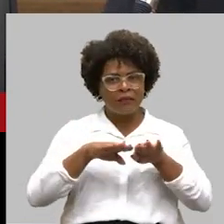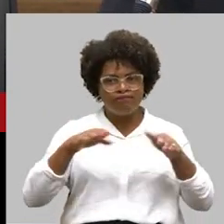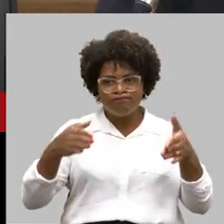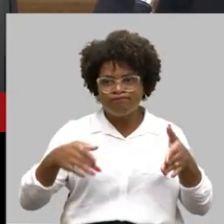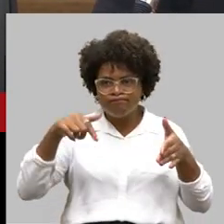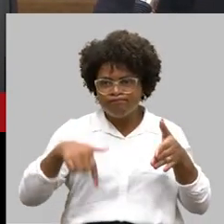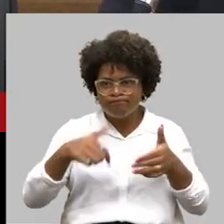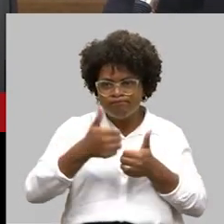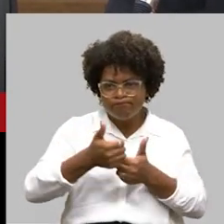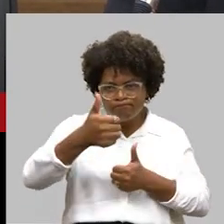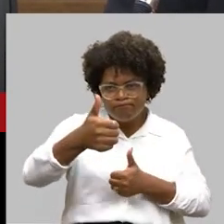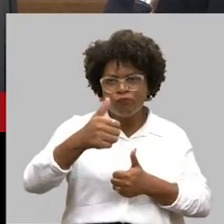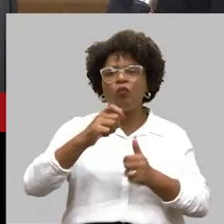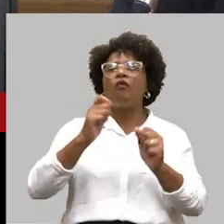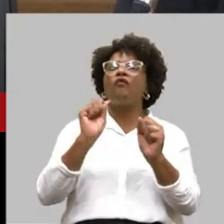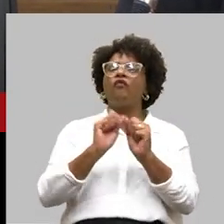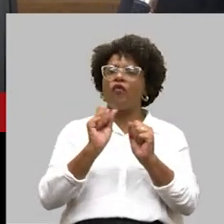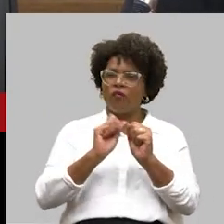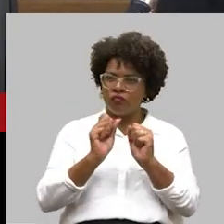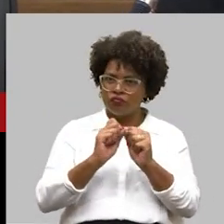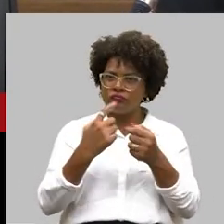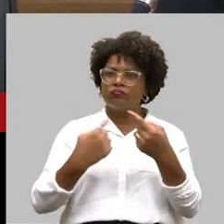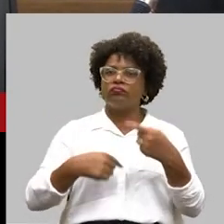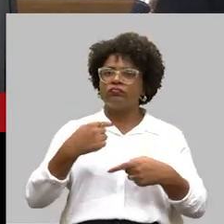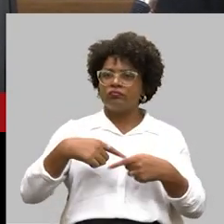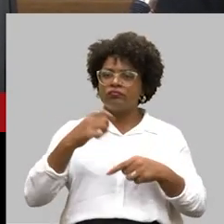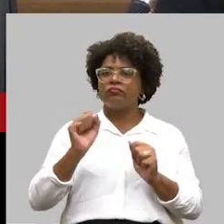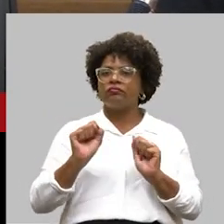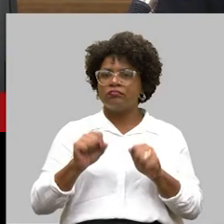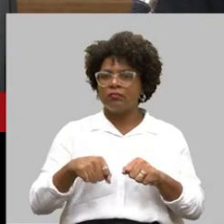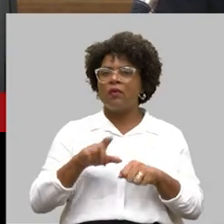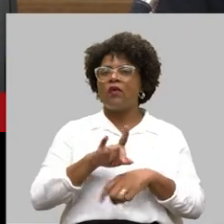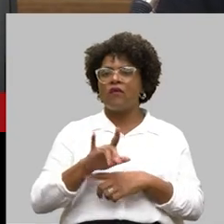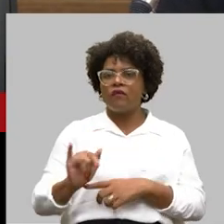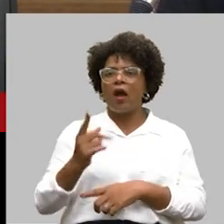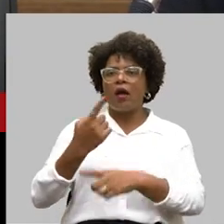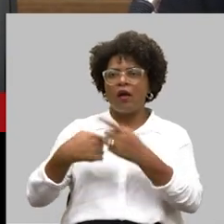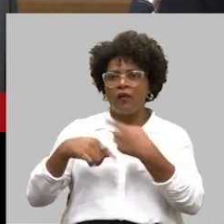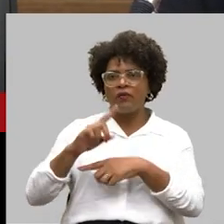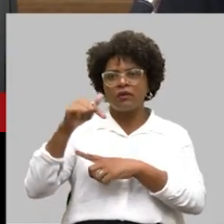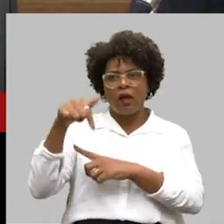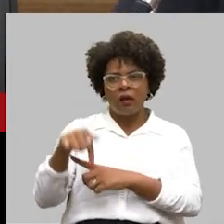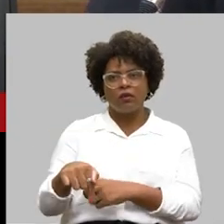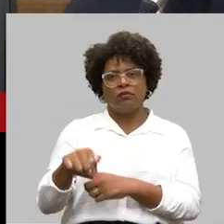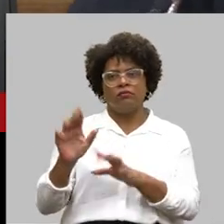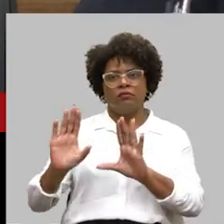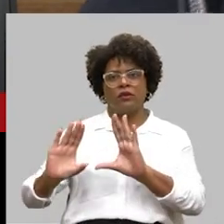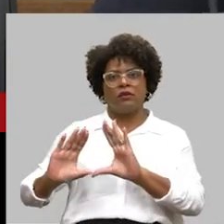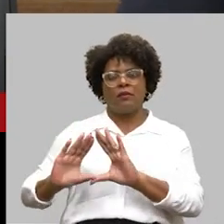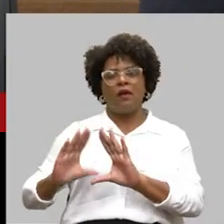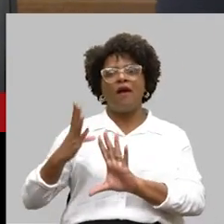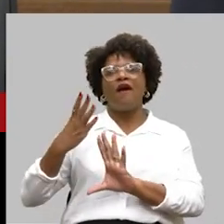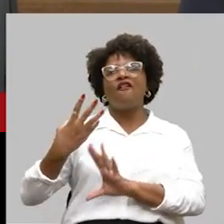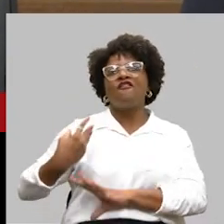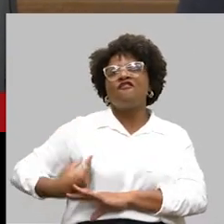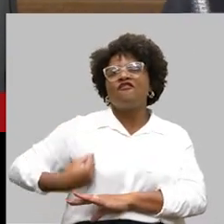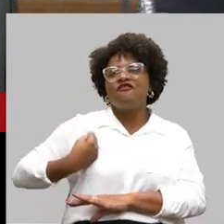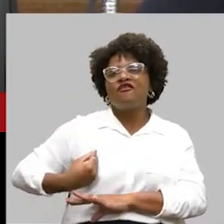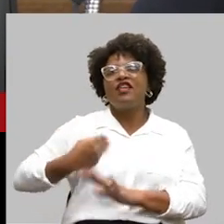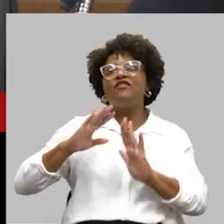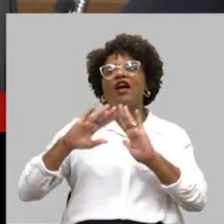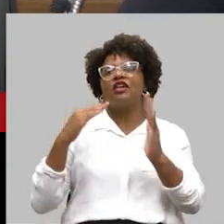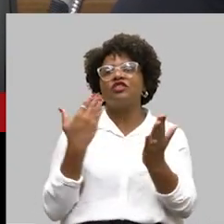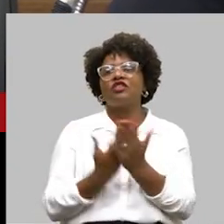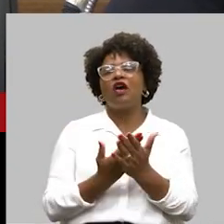estaremos fazendo para que a gente consiga avançar nesse debate aqui no Parlamento então um viva as escolas famílias agrícolas um